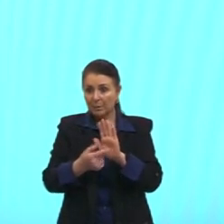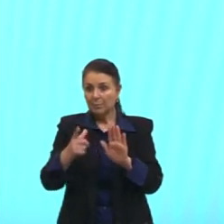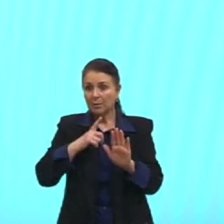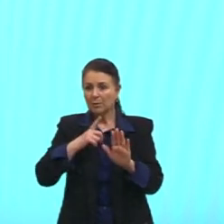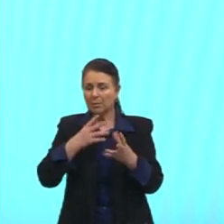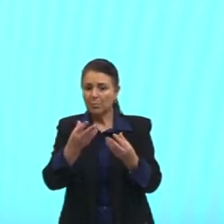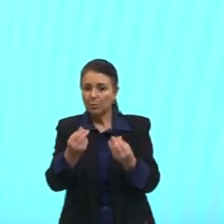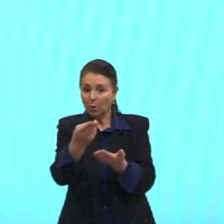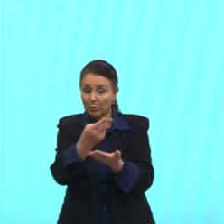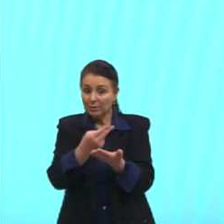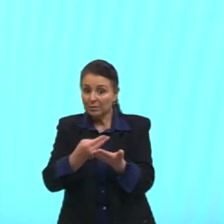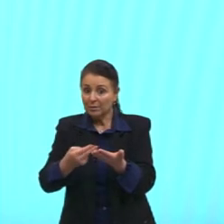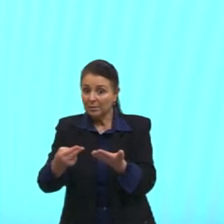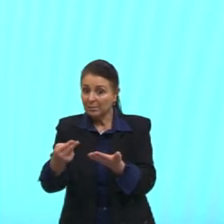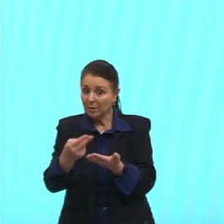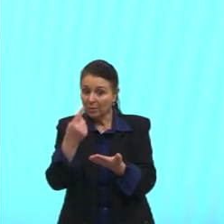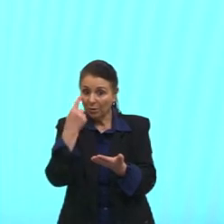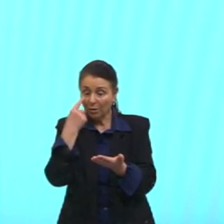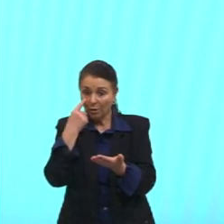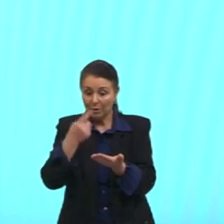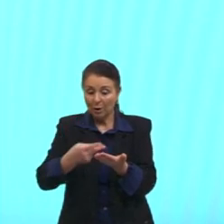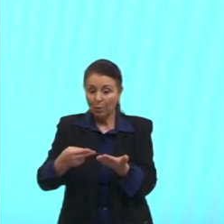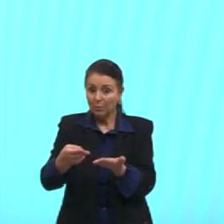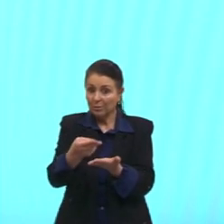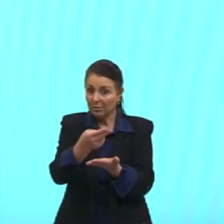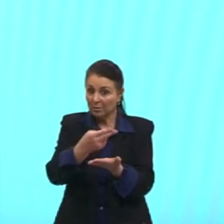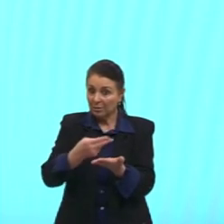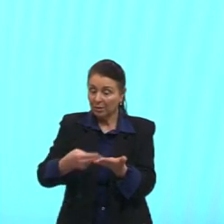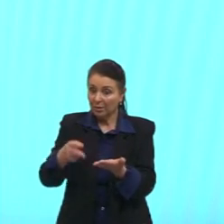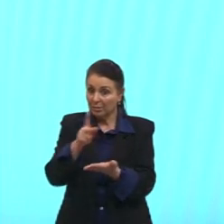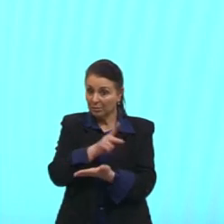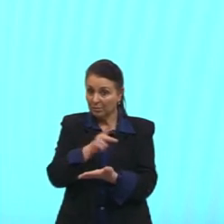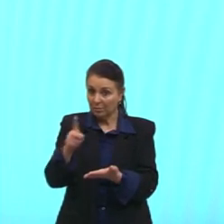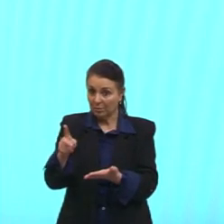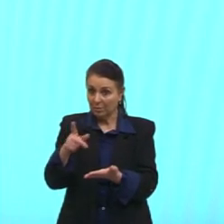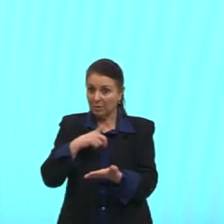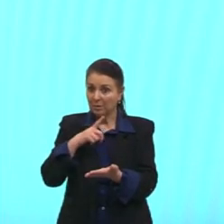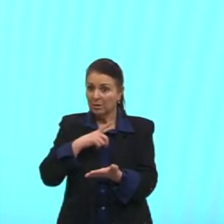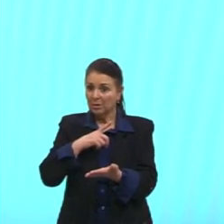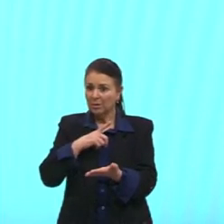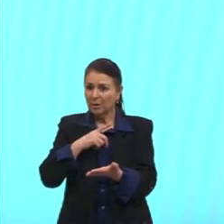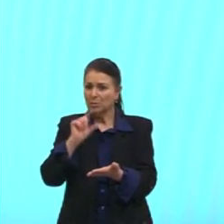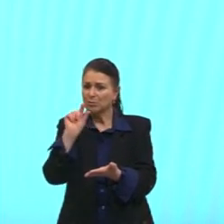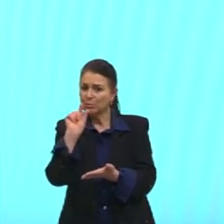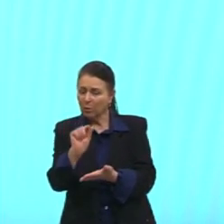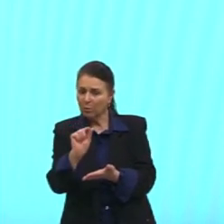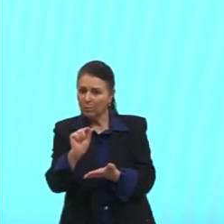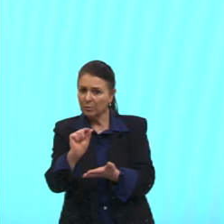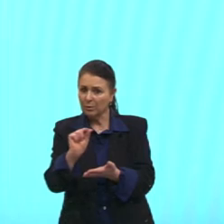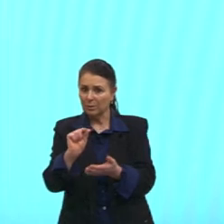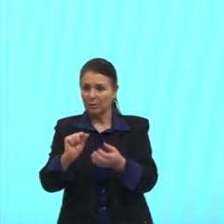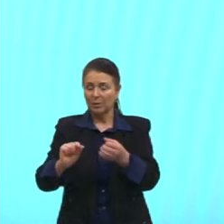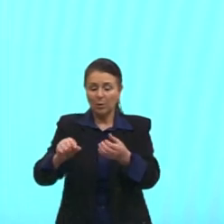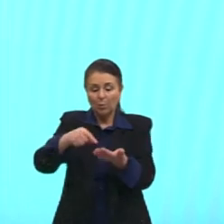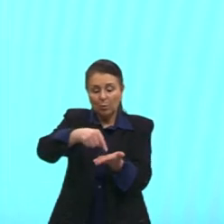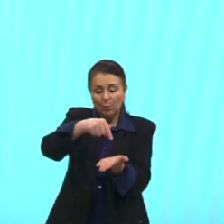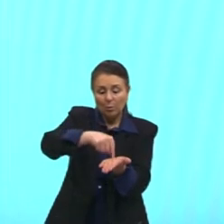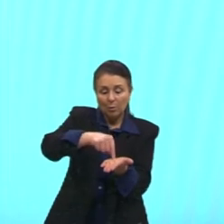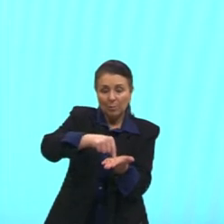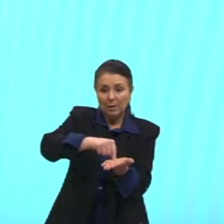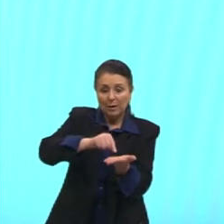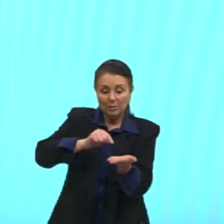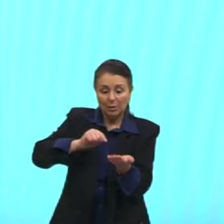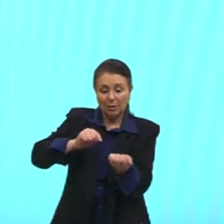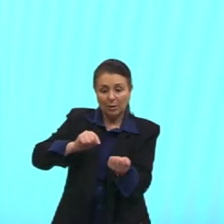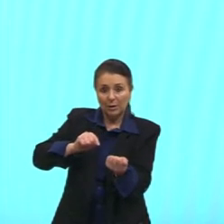muito, né? Para a gente não ficar fazendo vários círculos aqui ao redor. A gente tem só um pedaço aqui, ó, da onda, como que ela fica. Tá vendo? Fica um